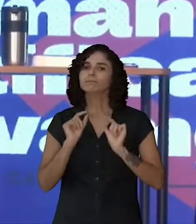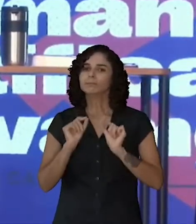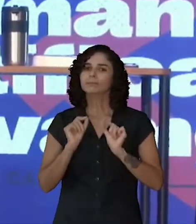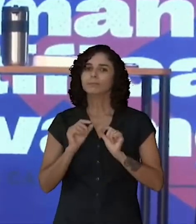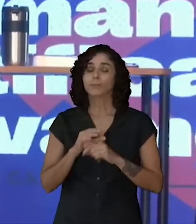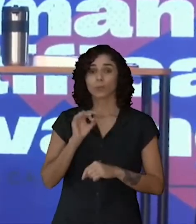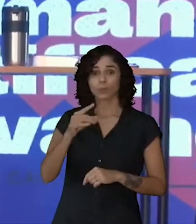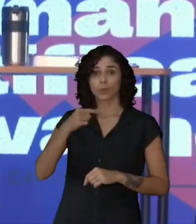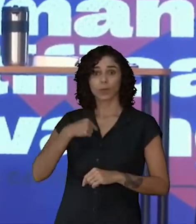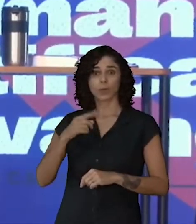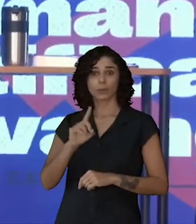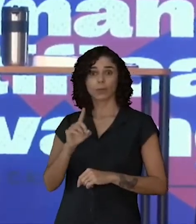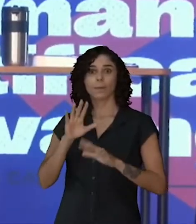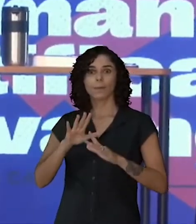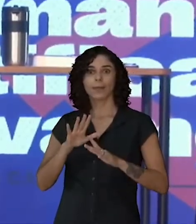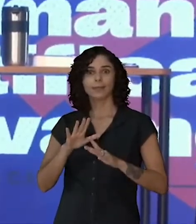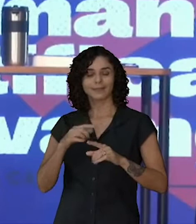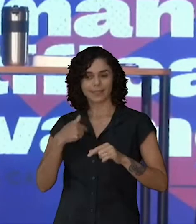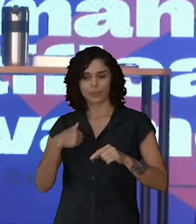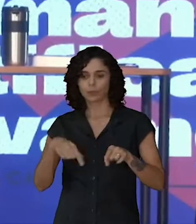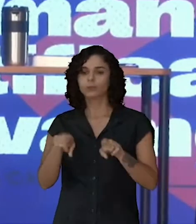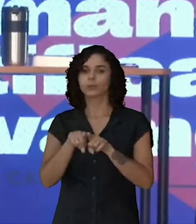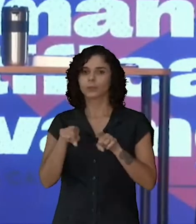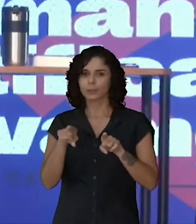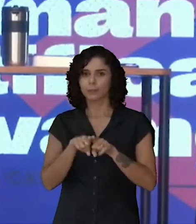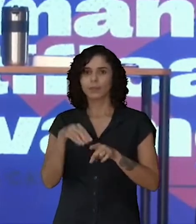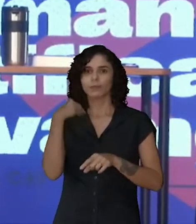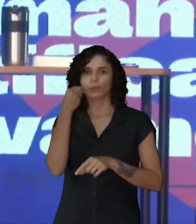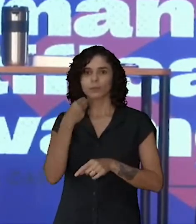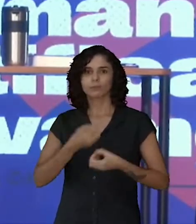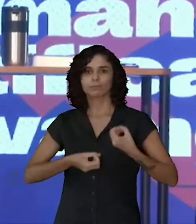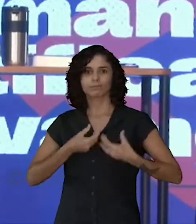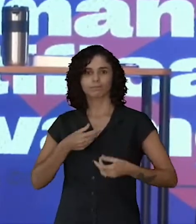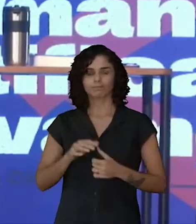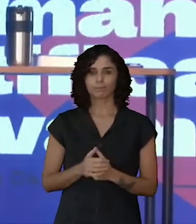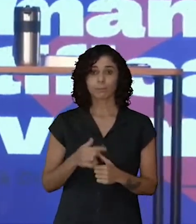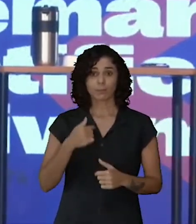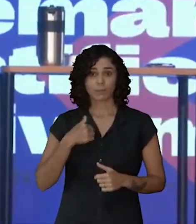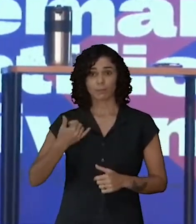vou viver um avivamento. Eu tenho 55 anos.